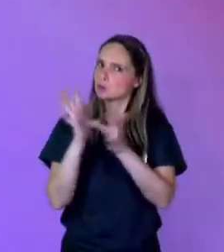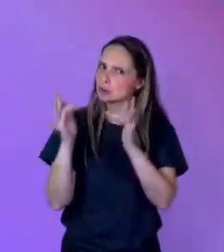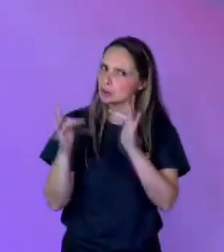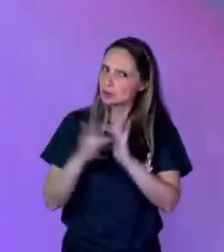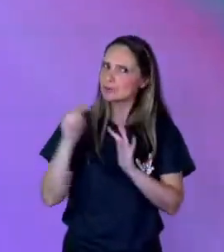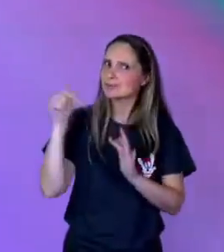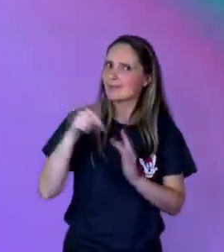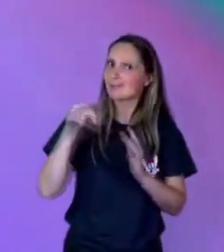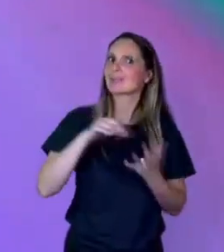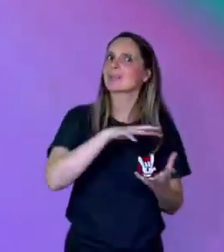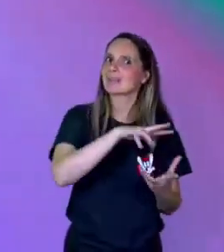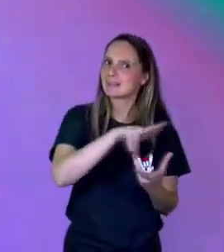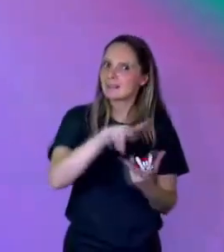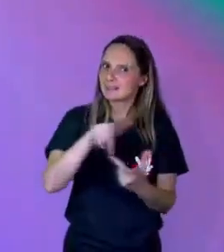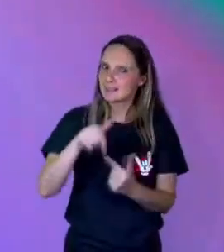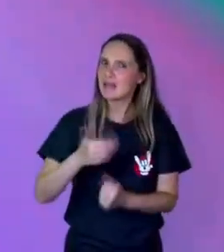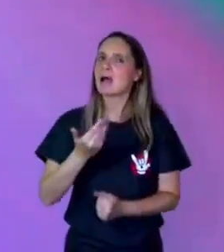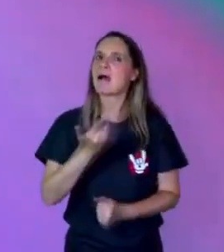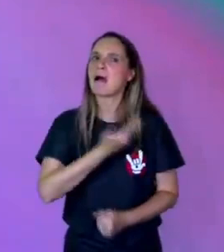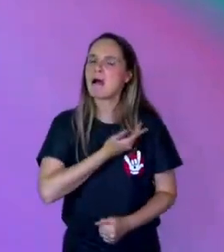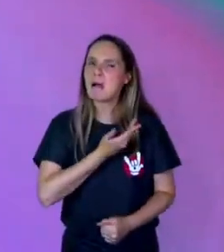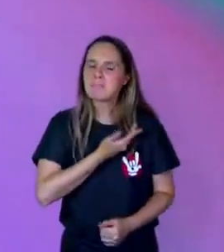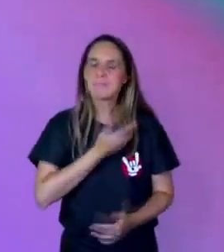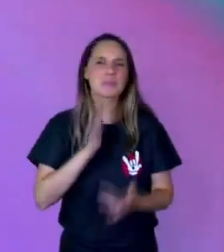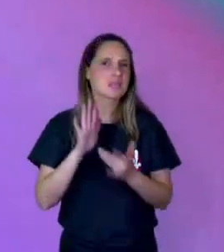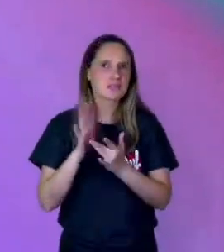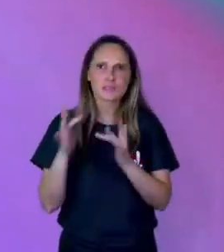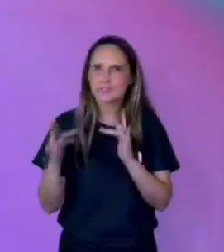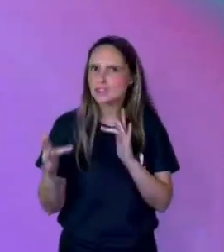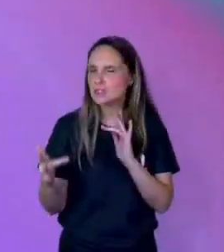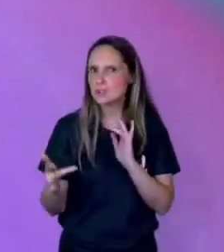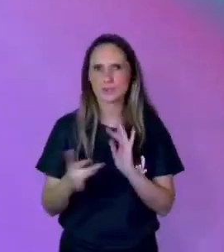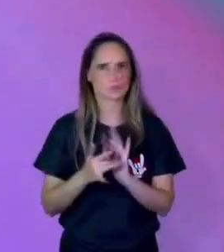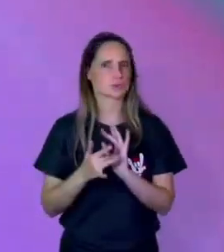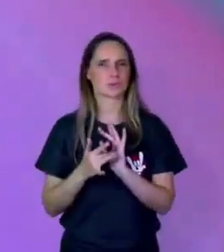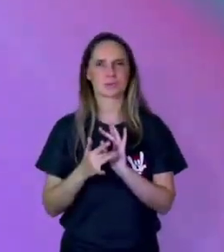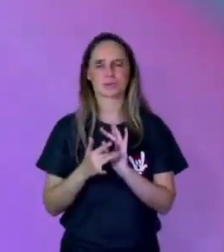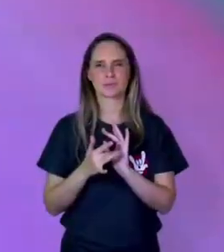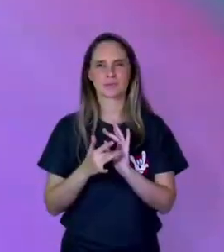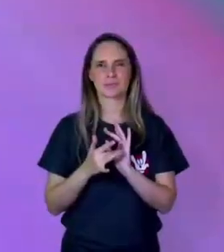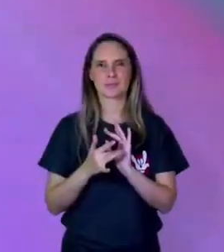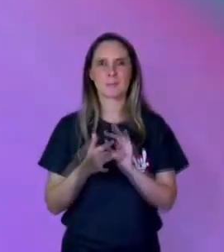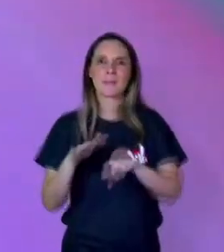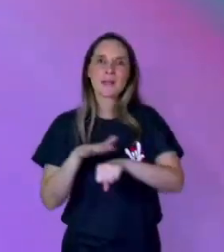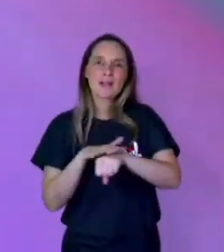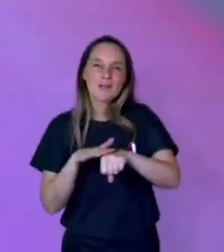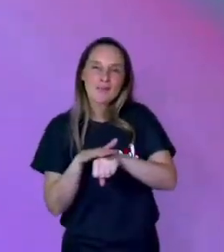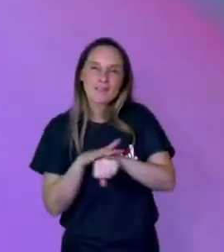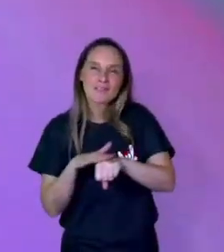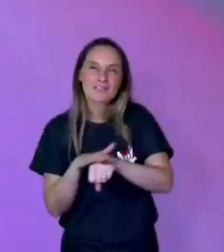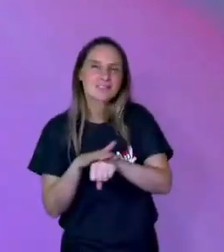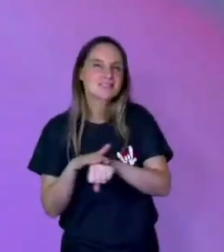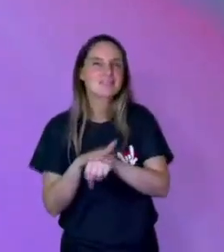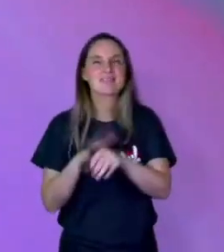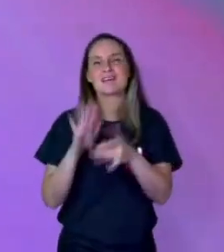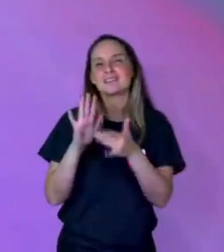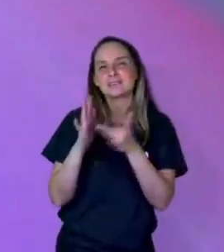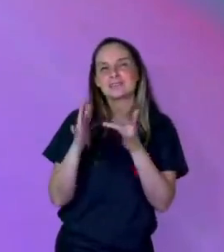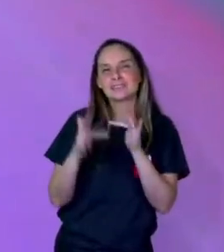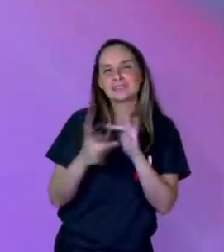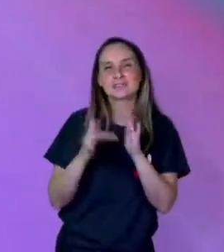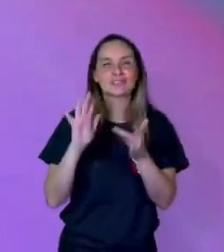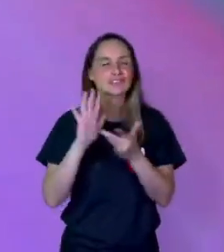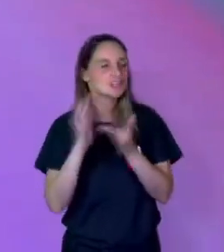você viu Jesus falar para você de que ele estava te vendo antes que Felipe te chamasse debaixo de uma figueira. E isso